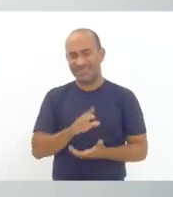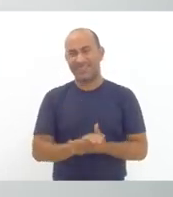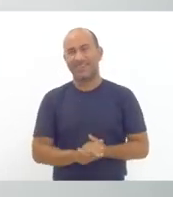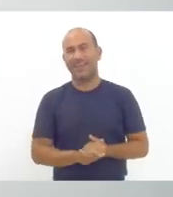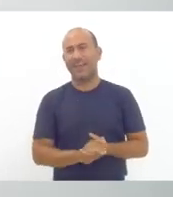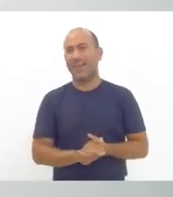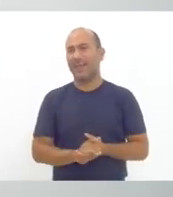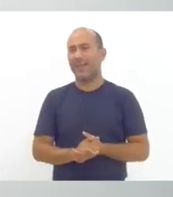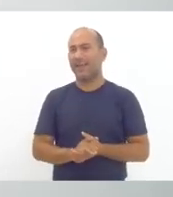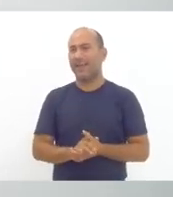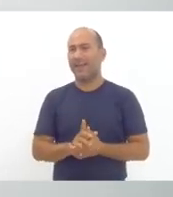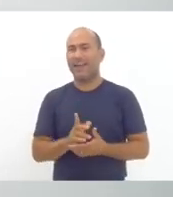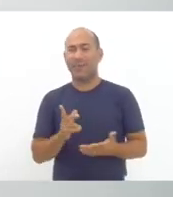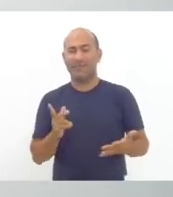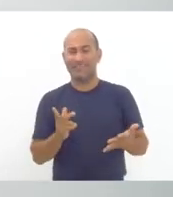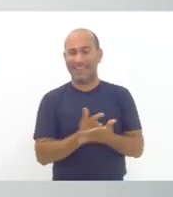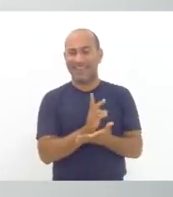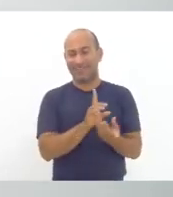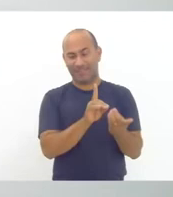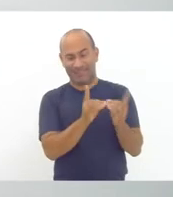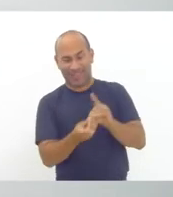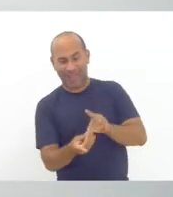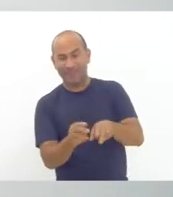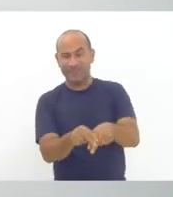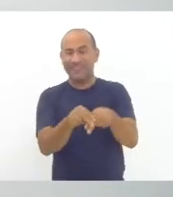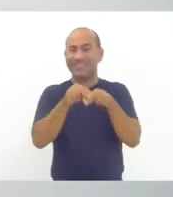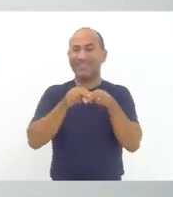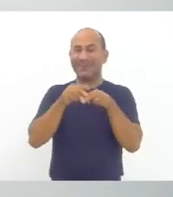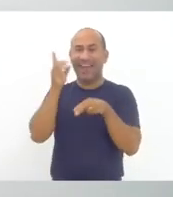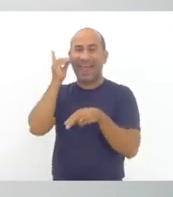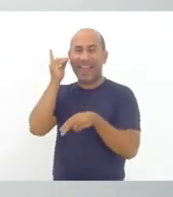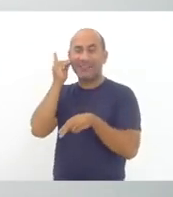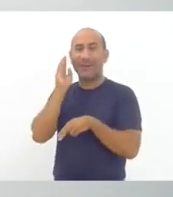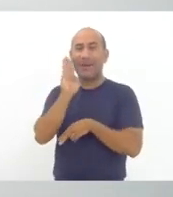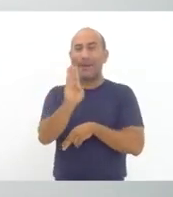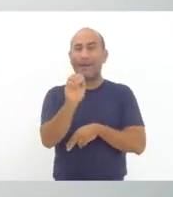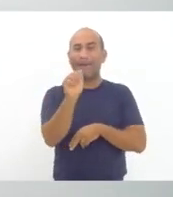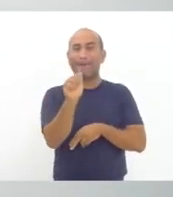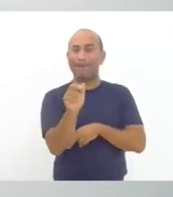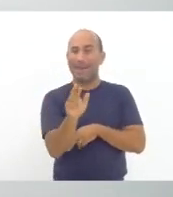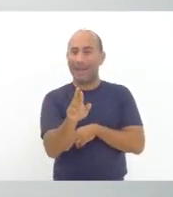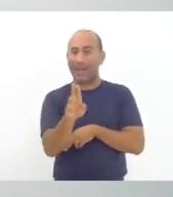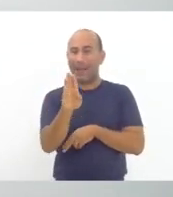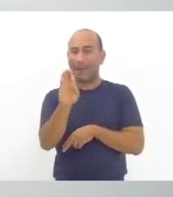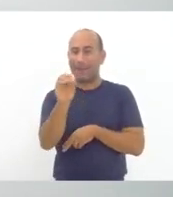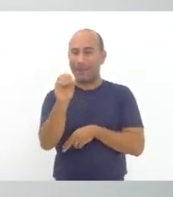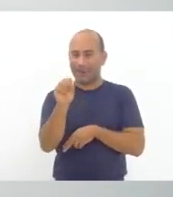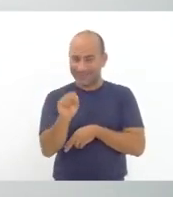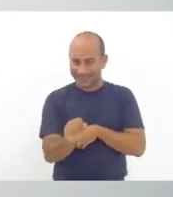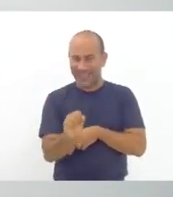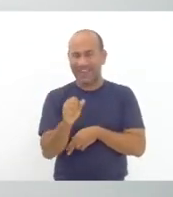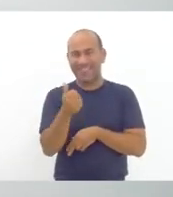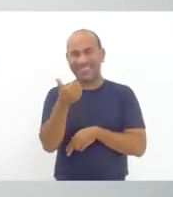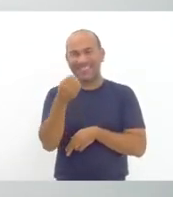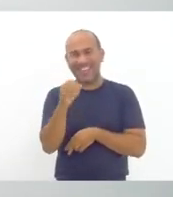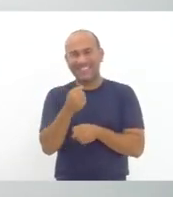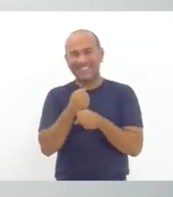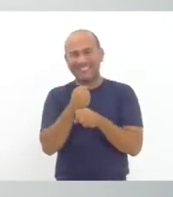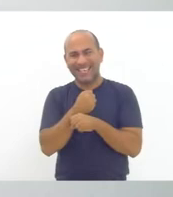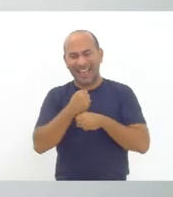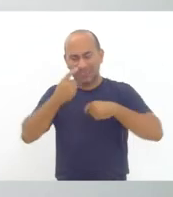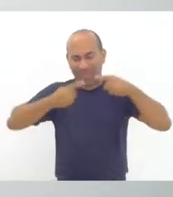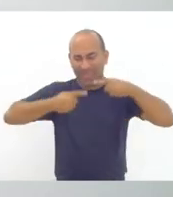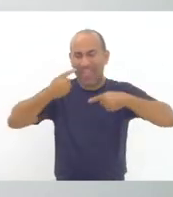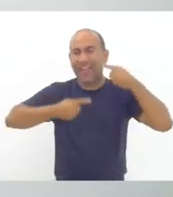cometia sair heresia de participar do programa de rádio do Barbosa durante durante 10 anos eu participei lá do debate do